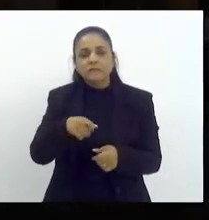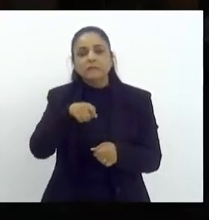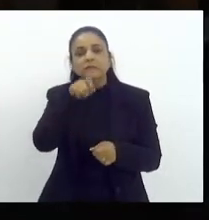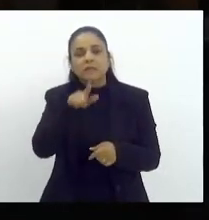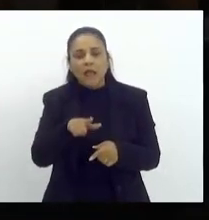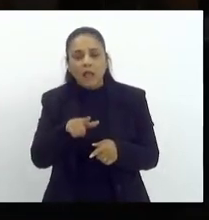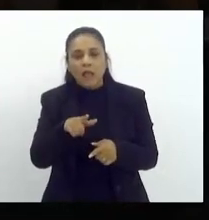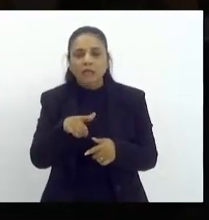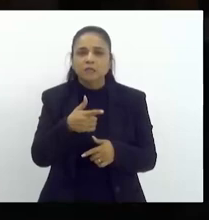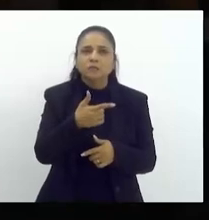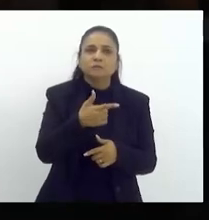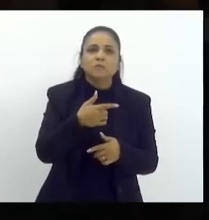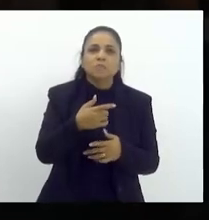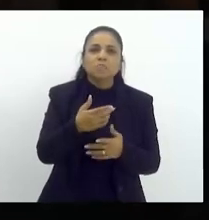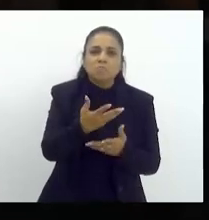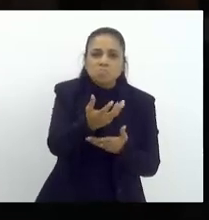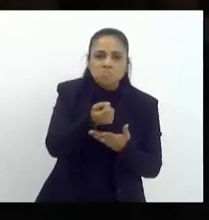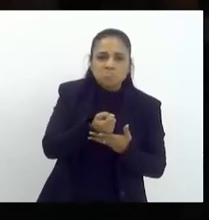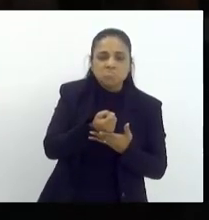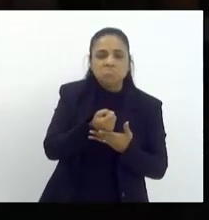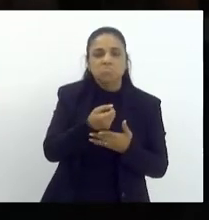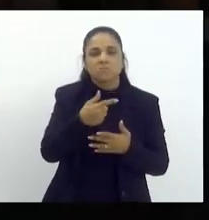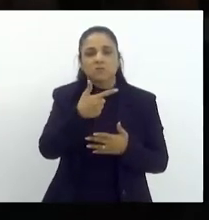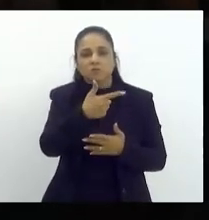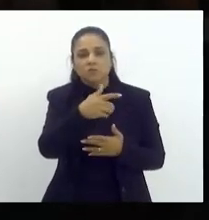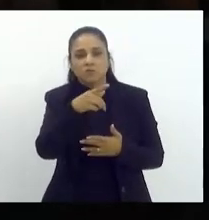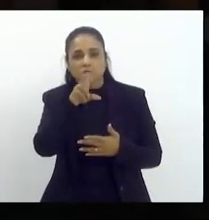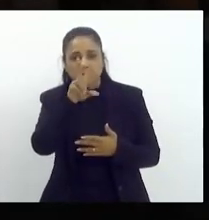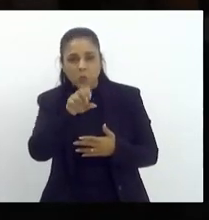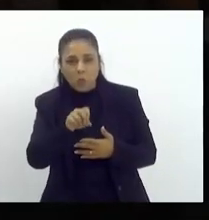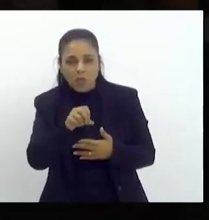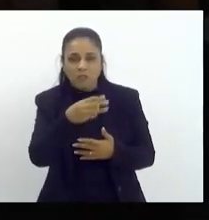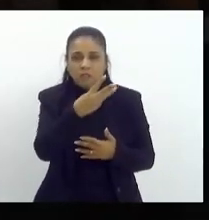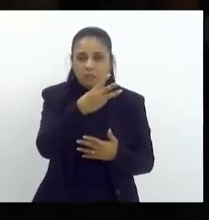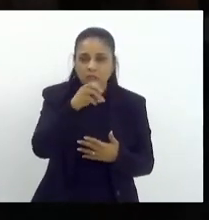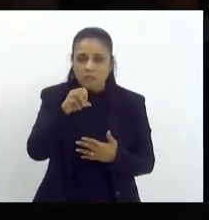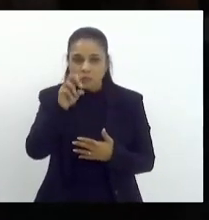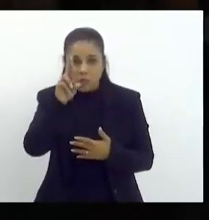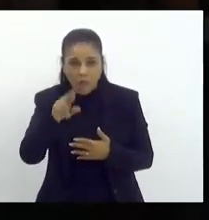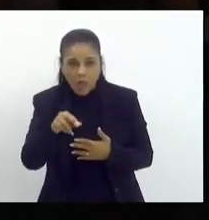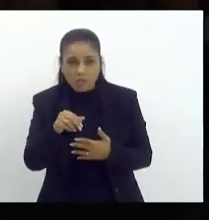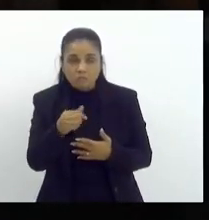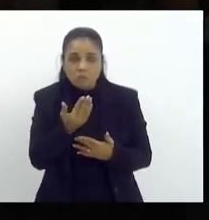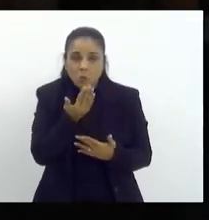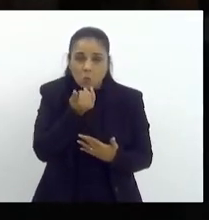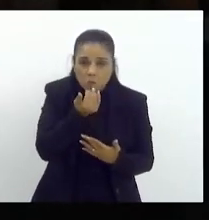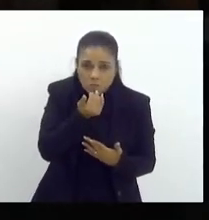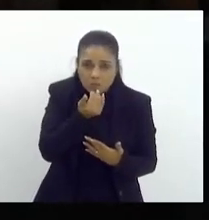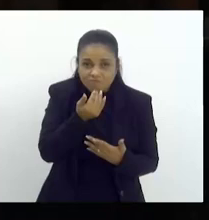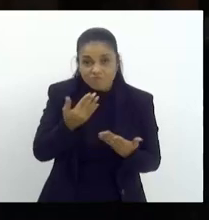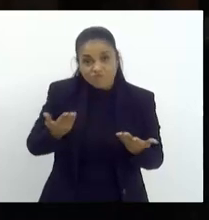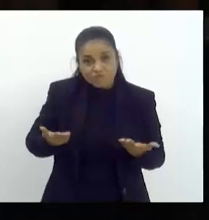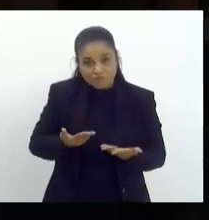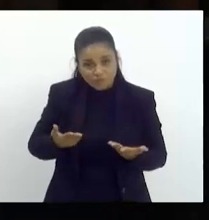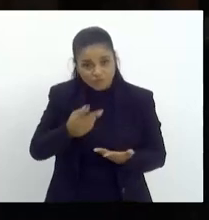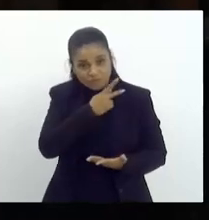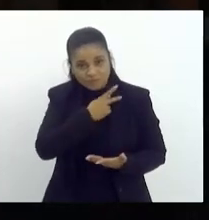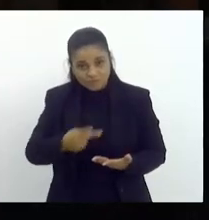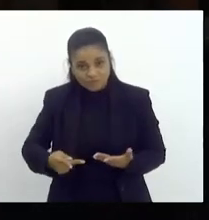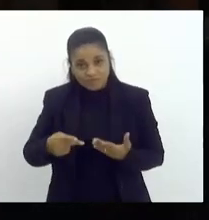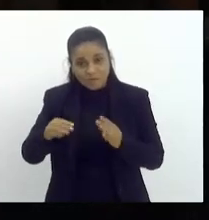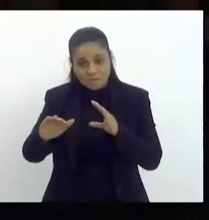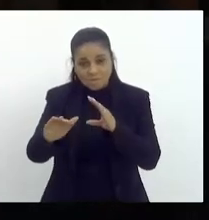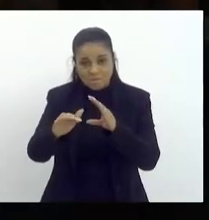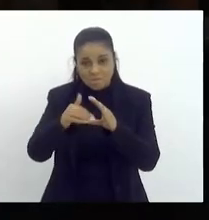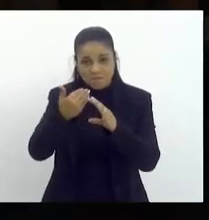250 r$ 300 para ter um mínimo para comer hoje senhor presidente manda mensagem